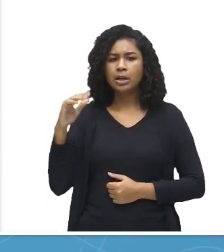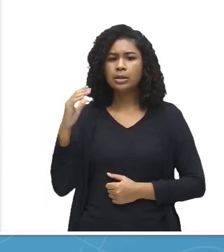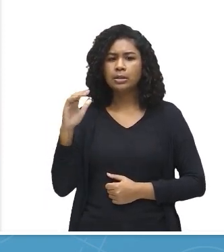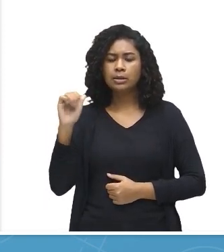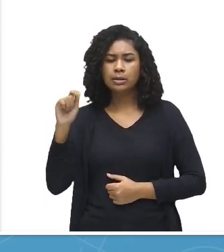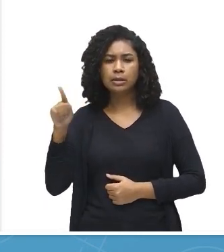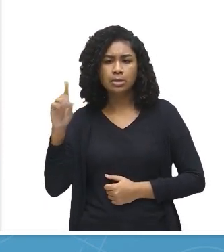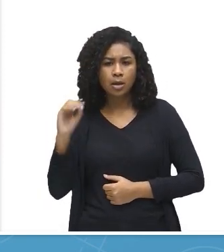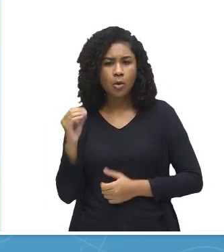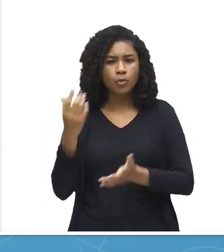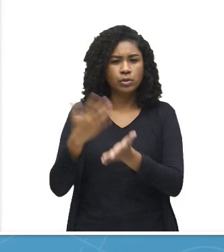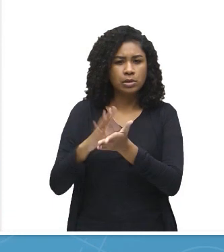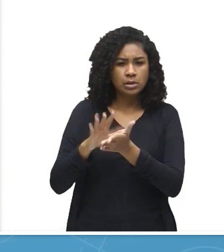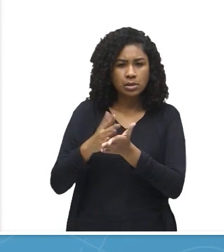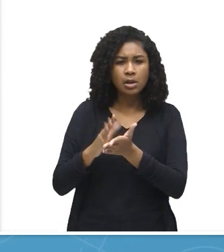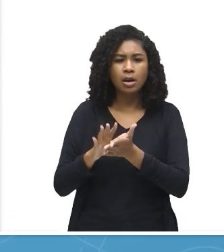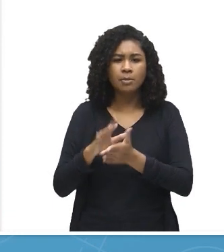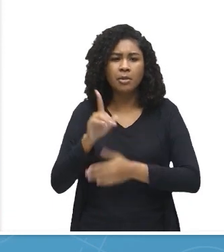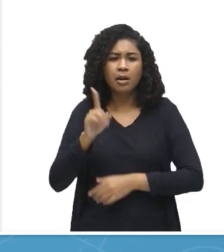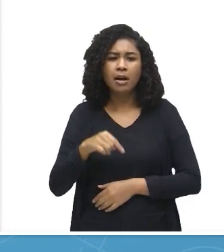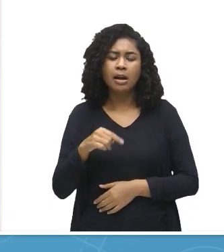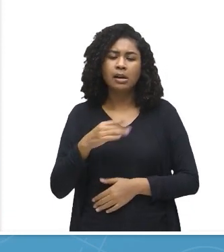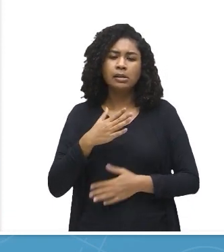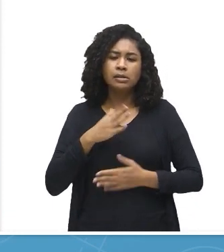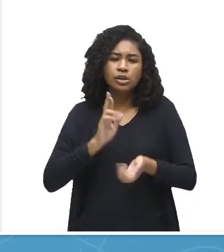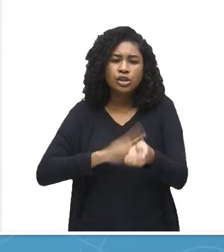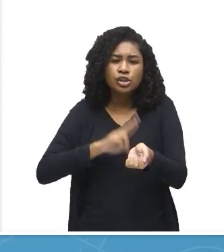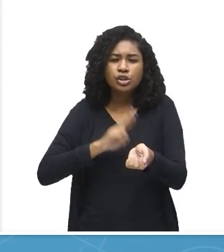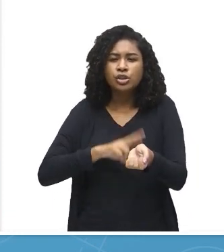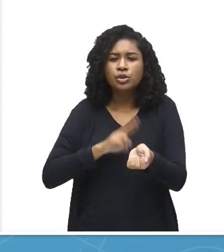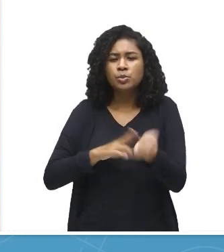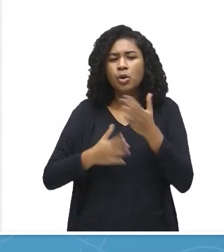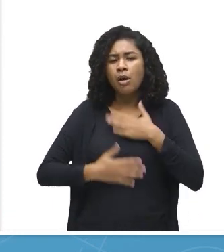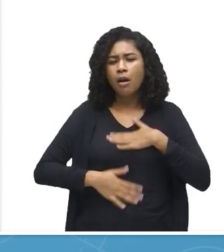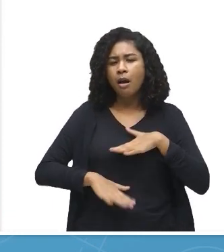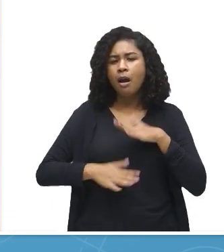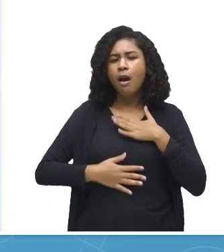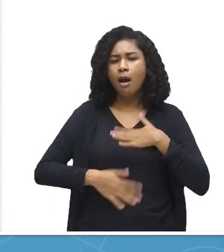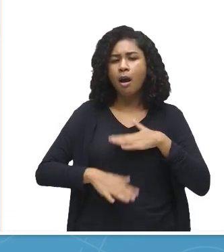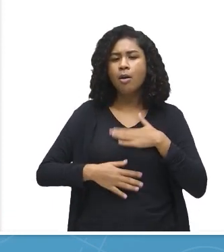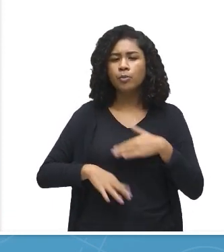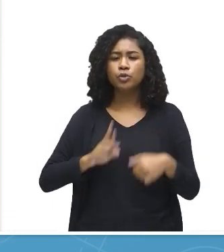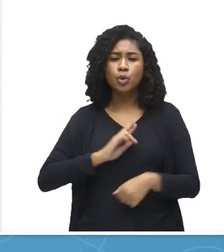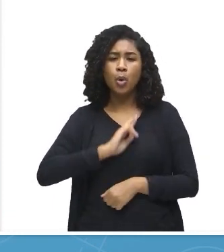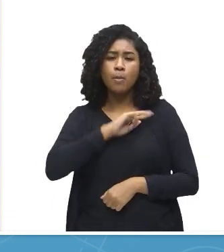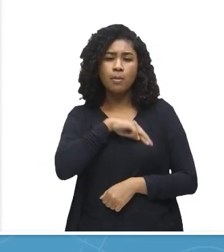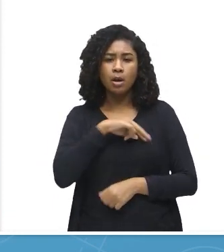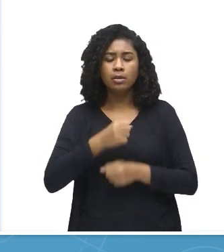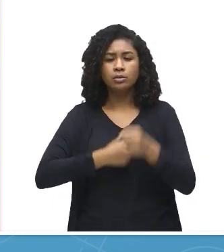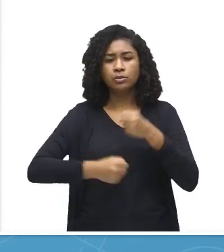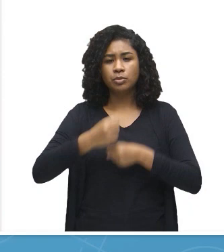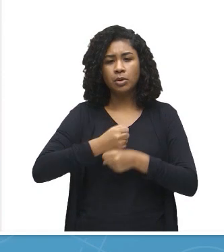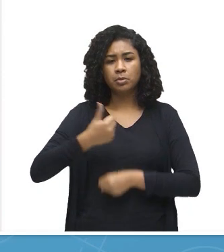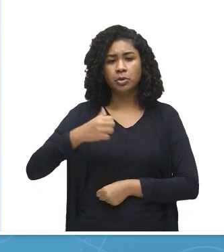ritmos lentos e letras sentimentais e românticas. Será isso mesmo? Vamos ver a outra